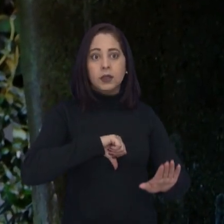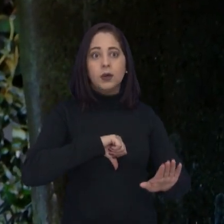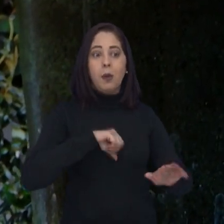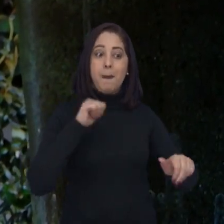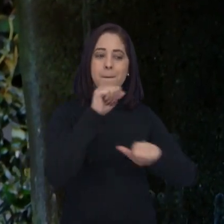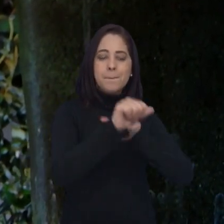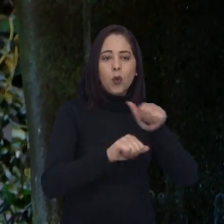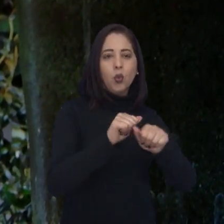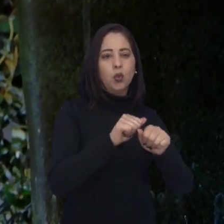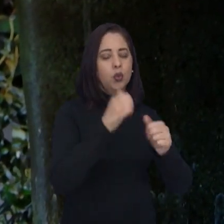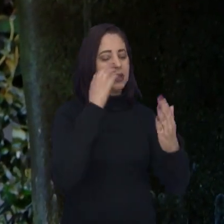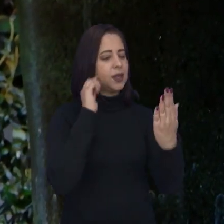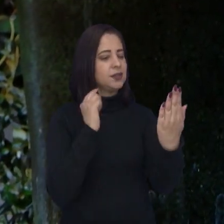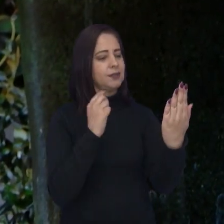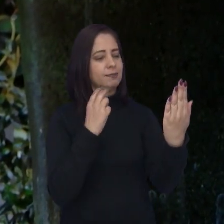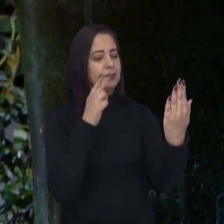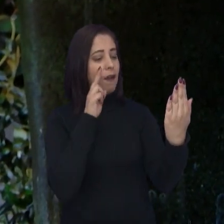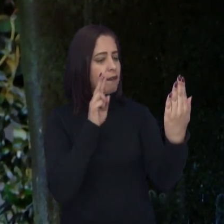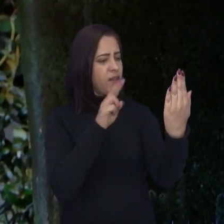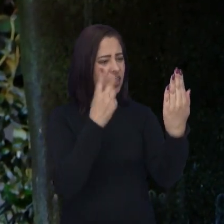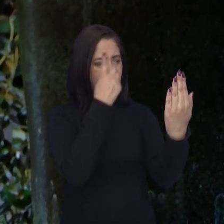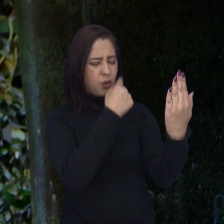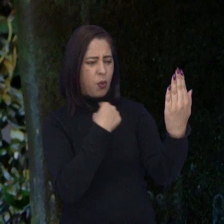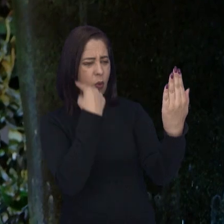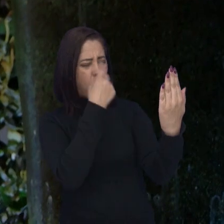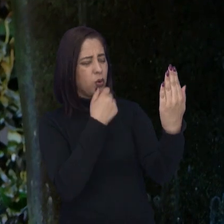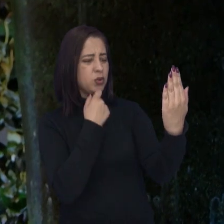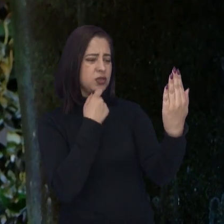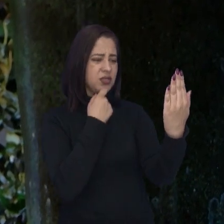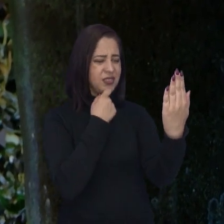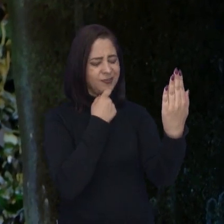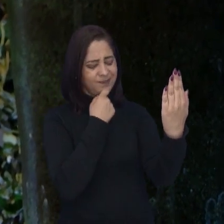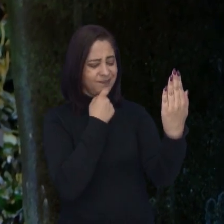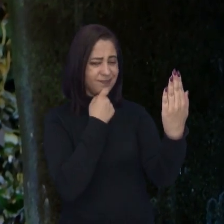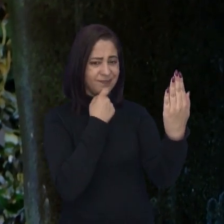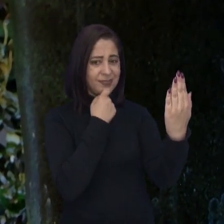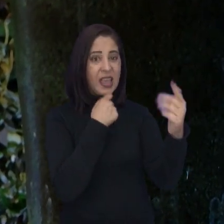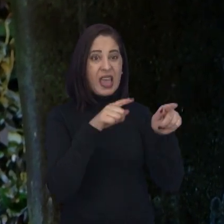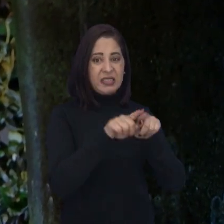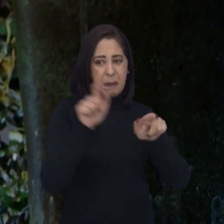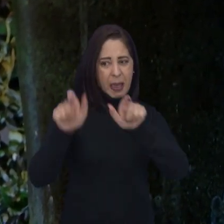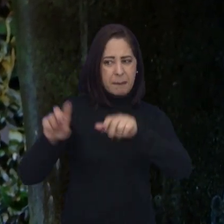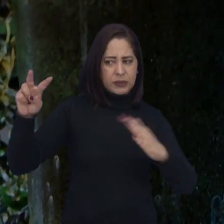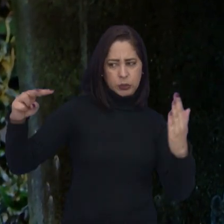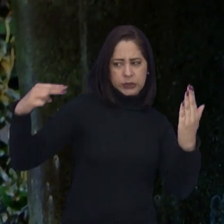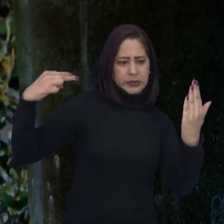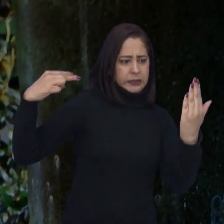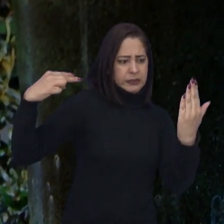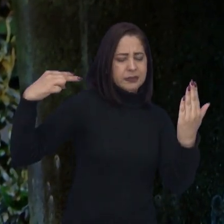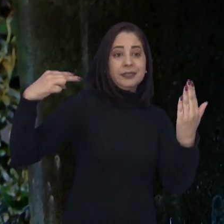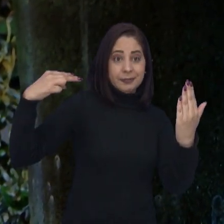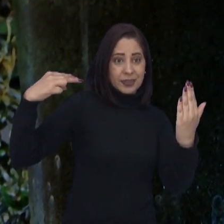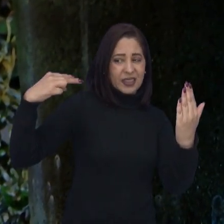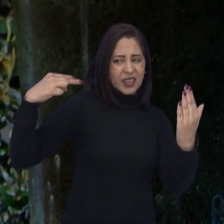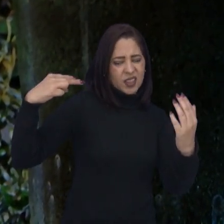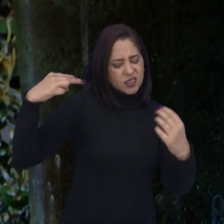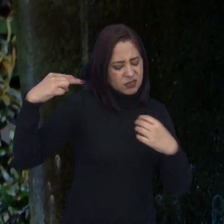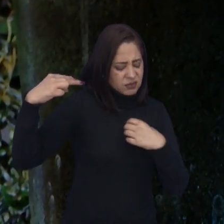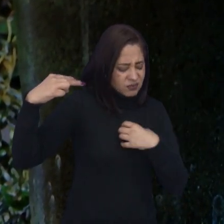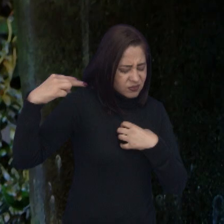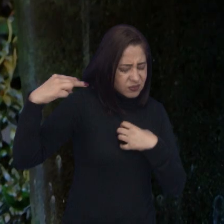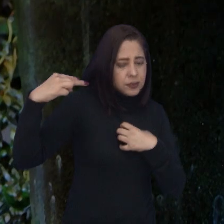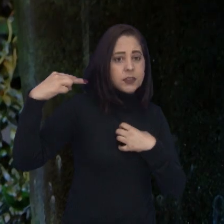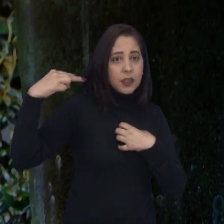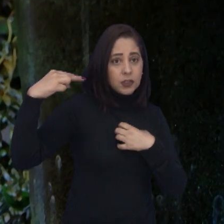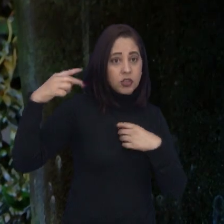na aparência, na forma como a pessoa se vê, como ela é vista também pelas outras pessoas, né? e as